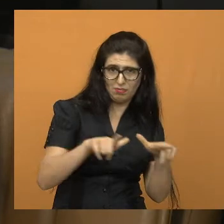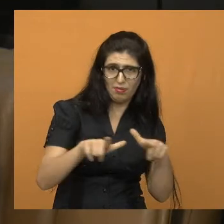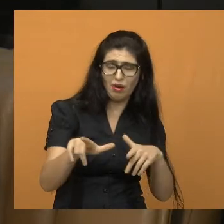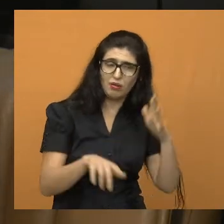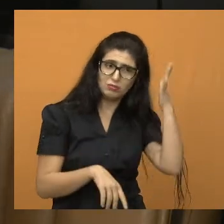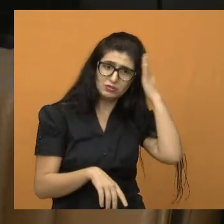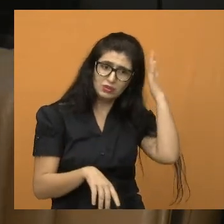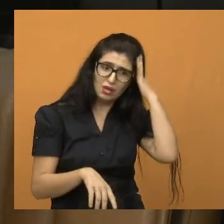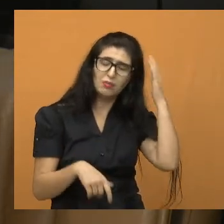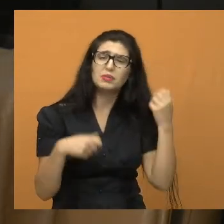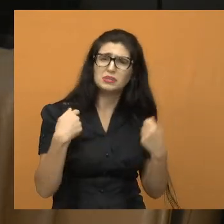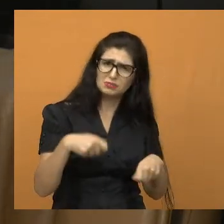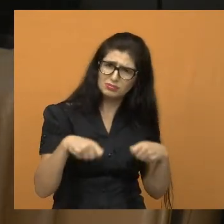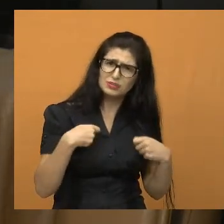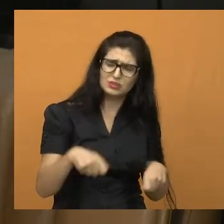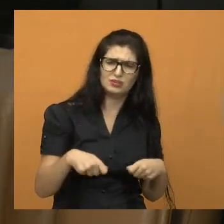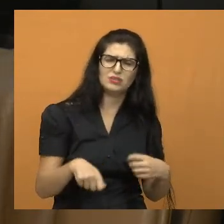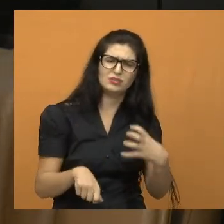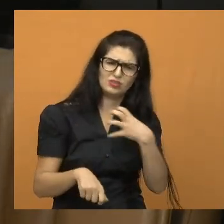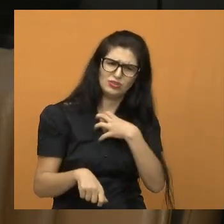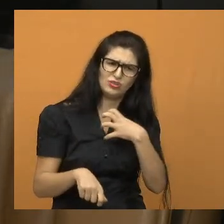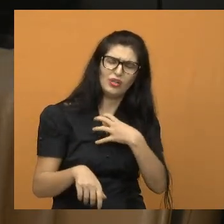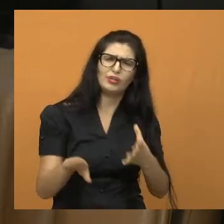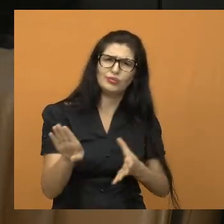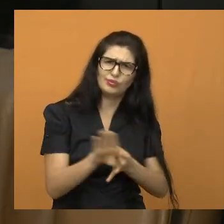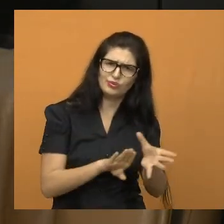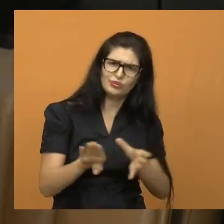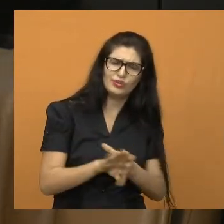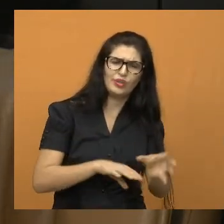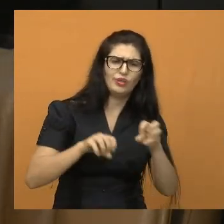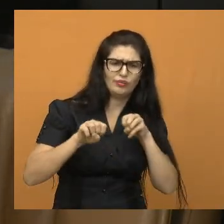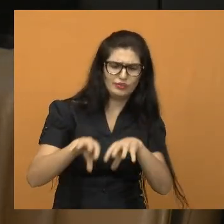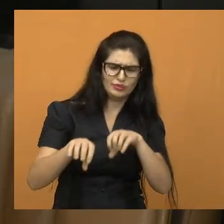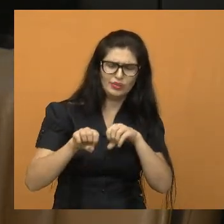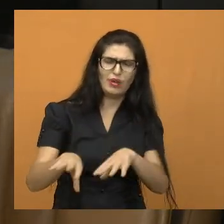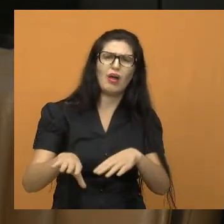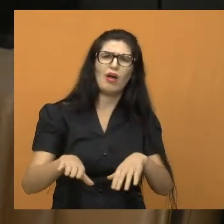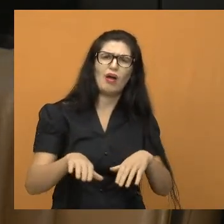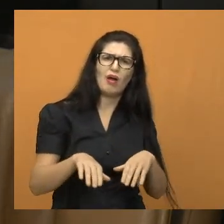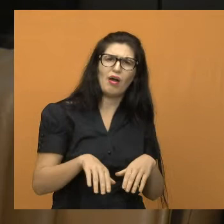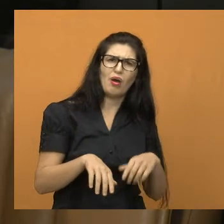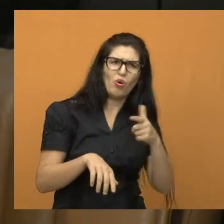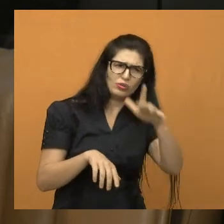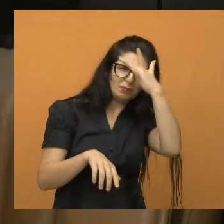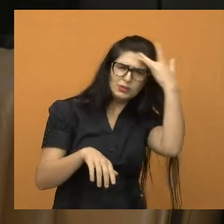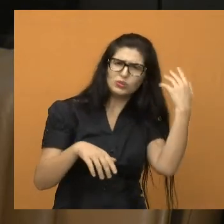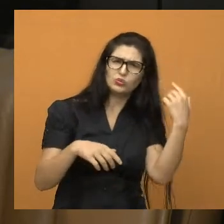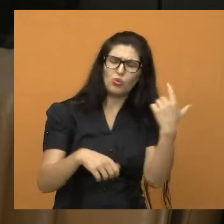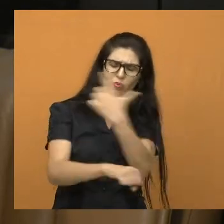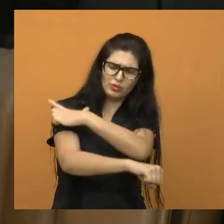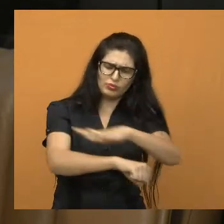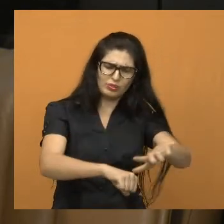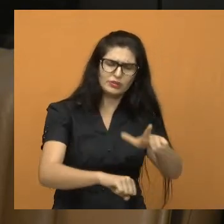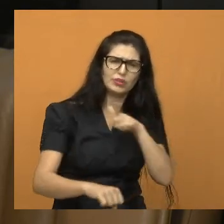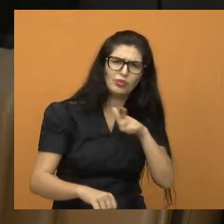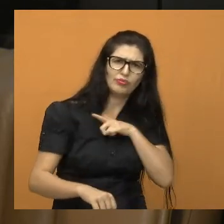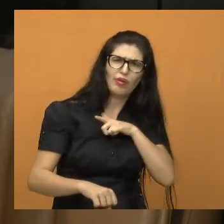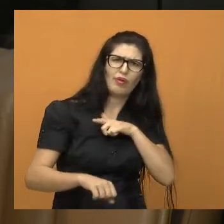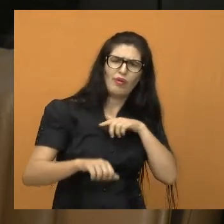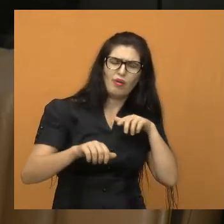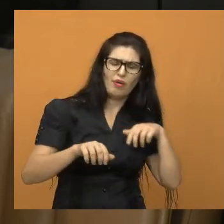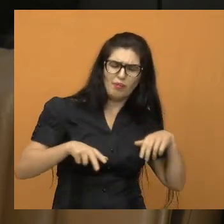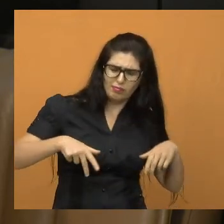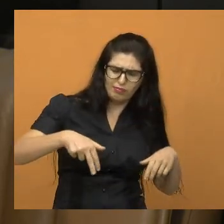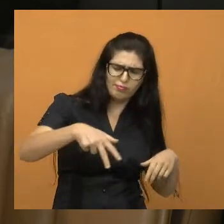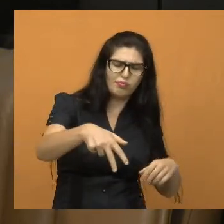essa atitude, seja numa faixa de pedestre, seja num sinal que está fechado e não passar,